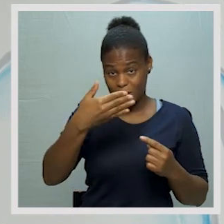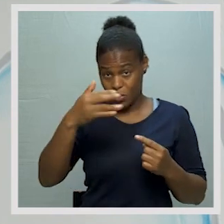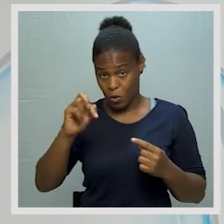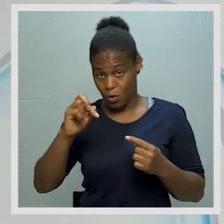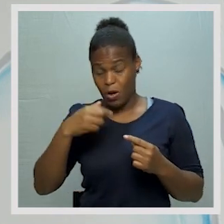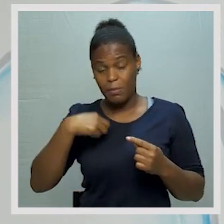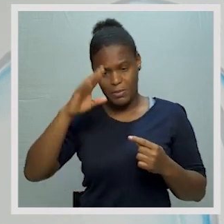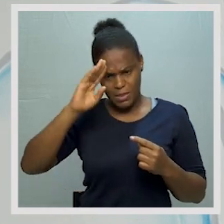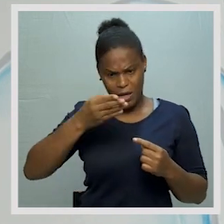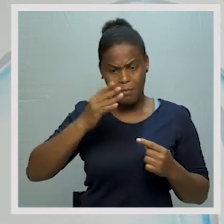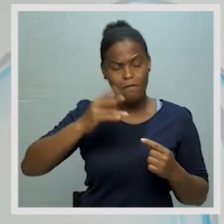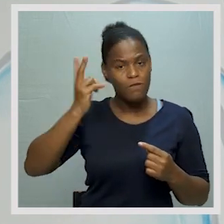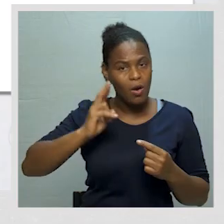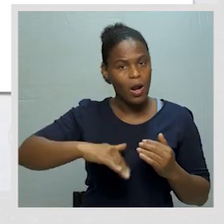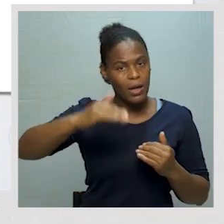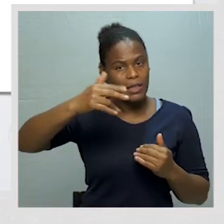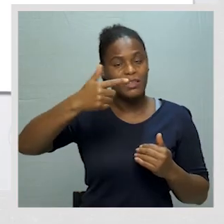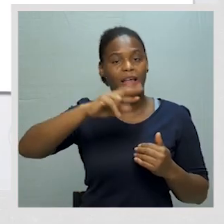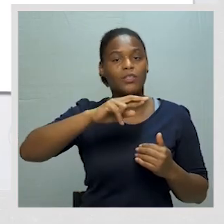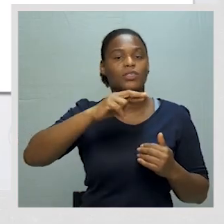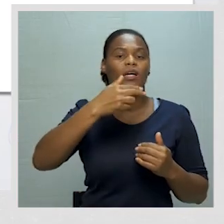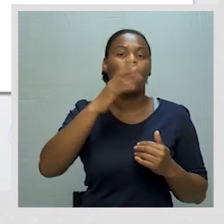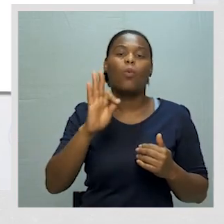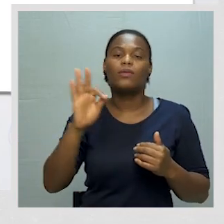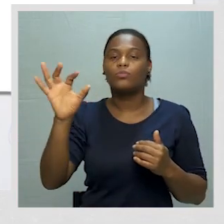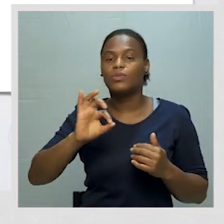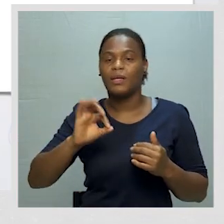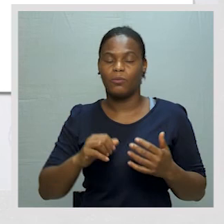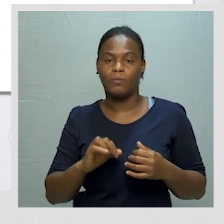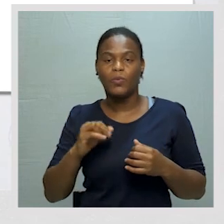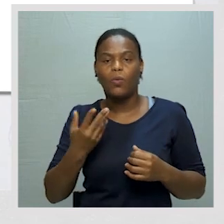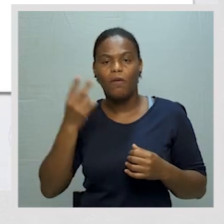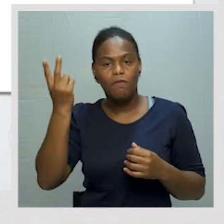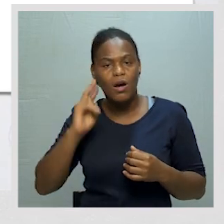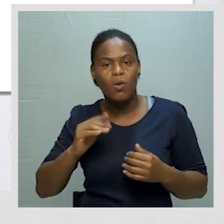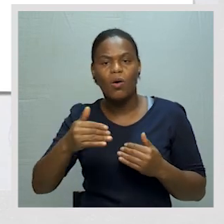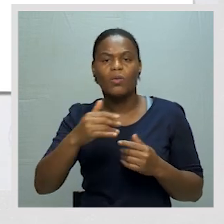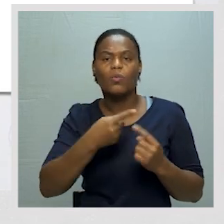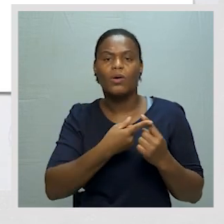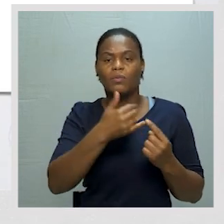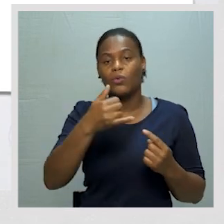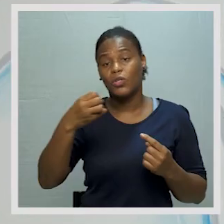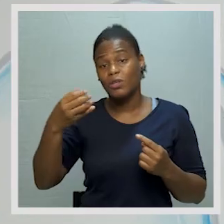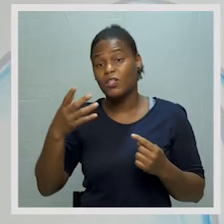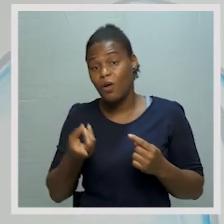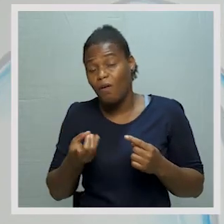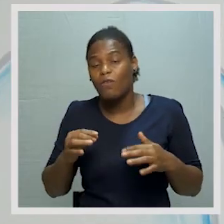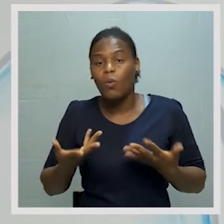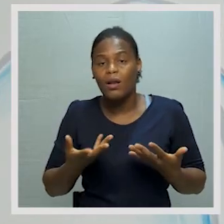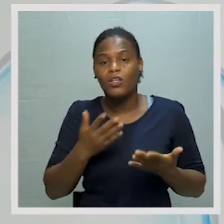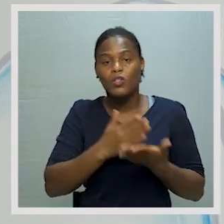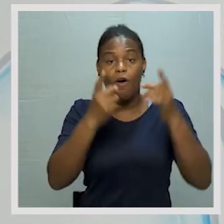sei que esse valor cresceu a uma taxa de 4%. Então, qual será o valor de 2019? É